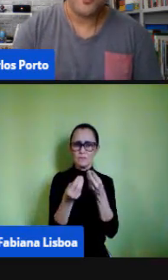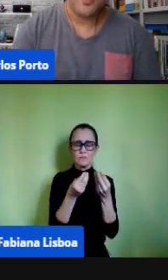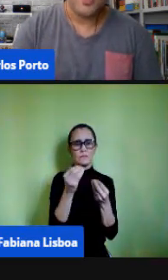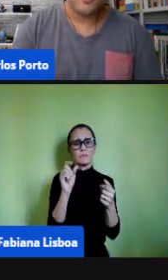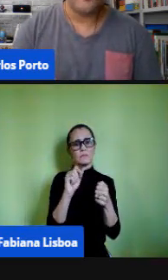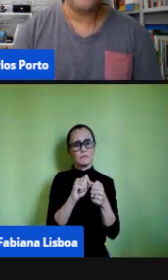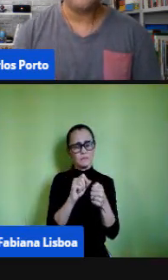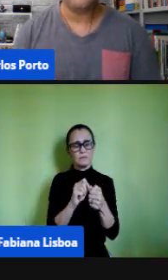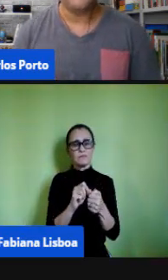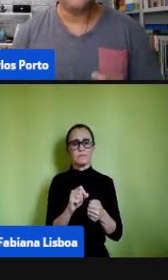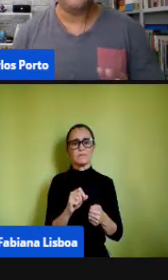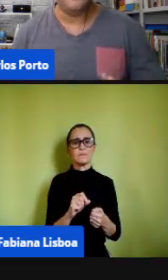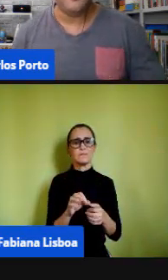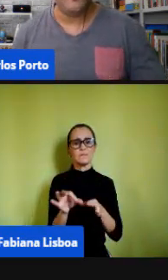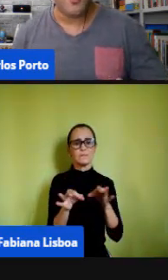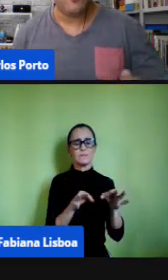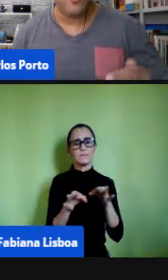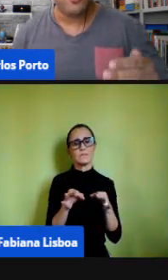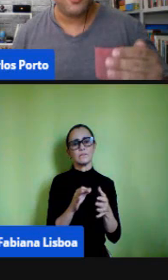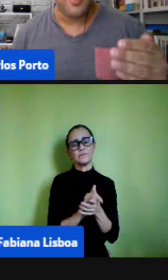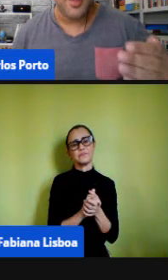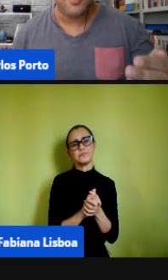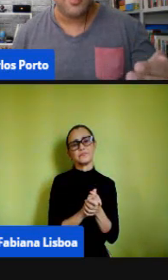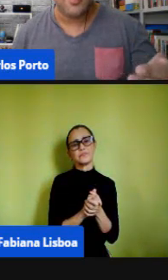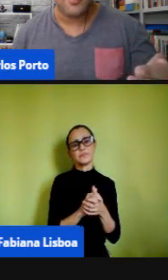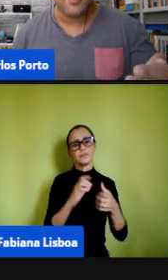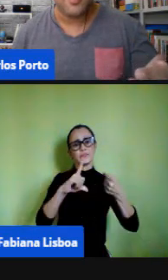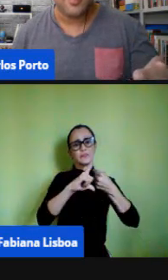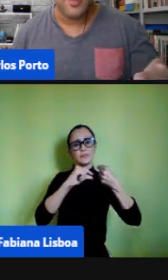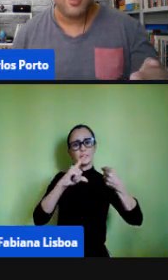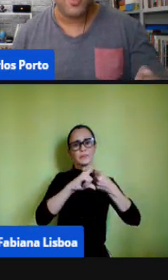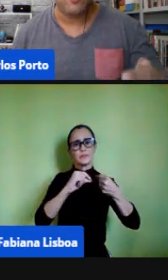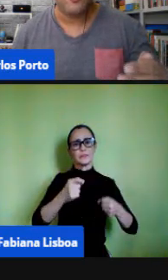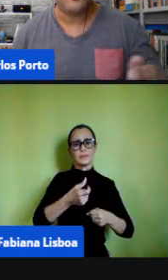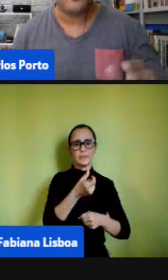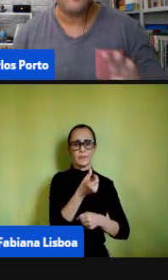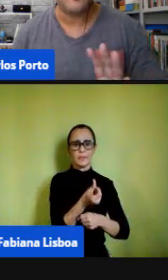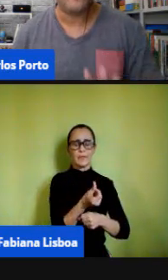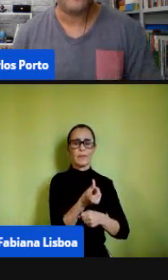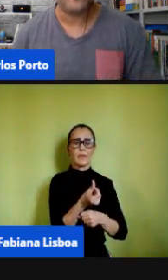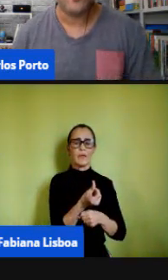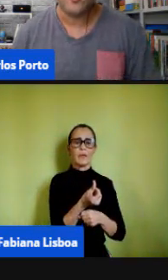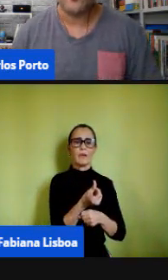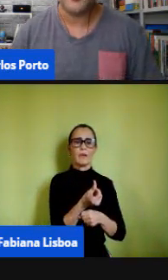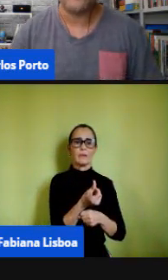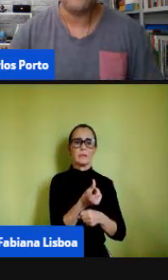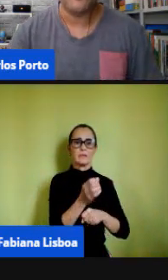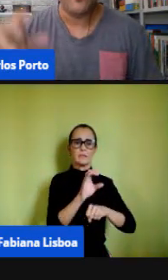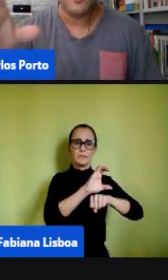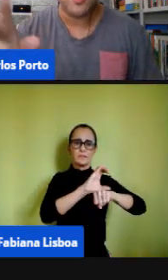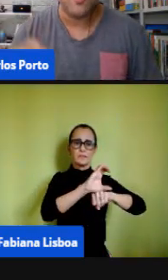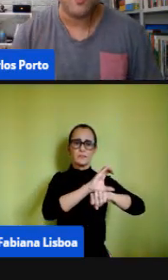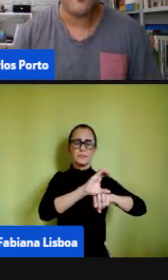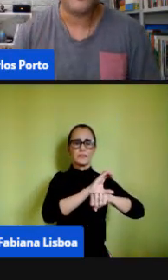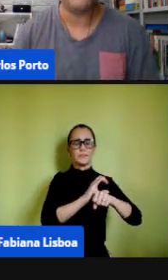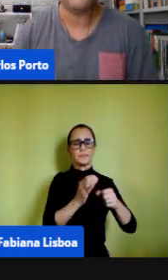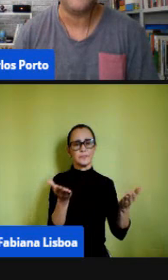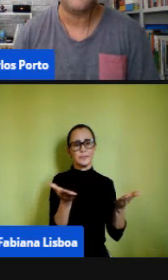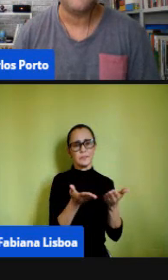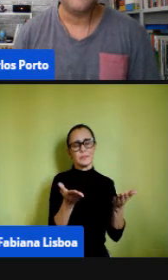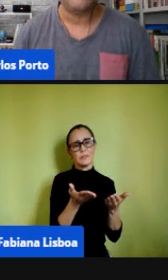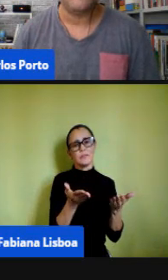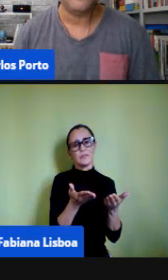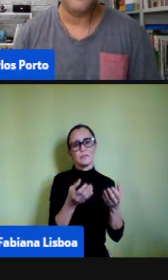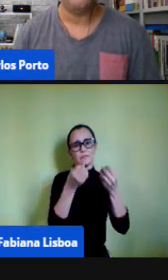visão, nós temos que entender que no artigo 6, né, no artigo 6 da Constituição, e agora eu adianto aqui um pouquinho para